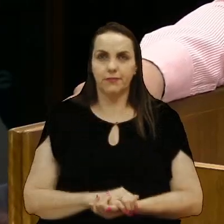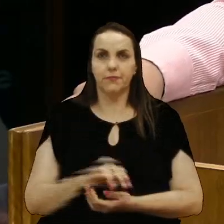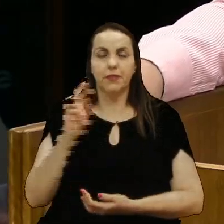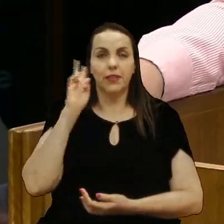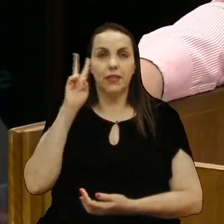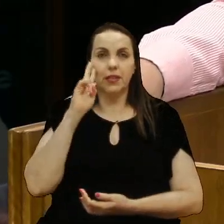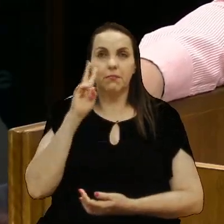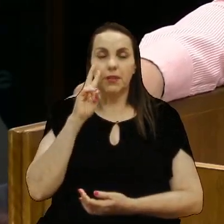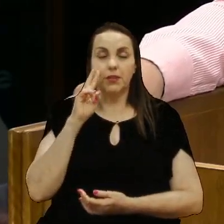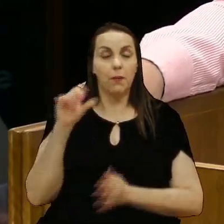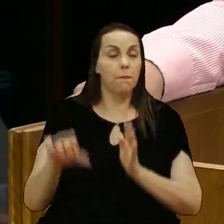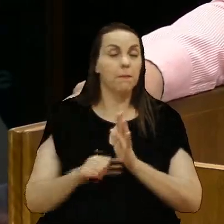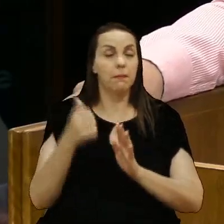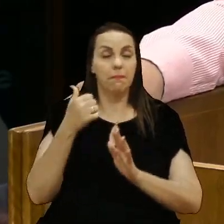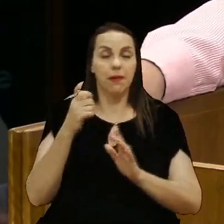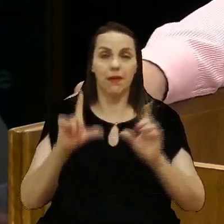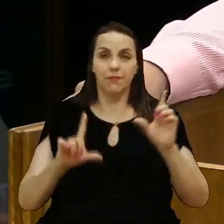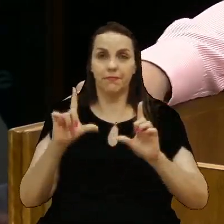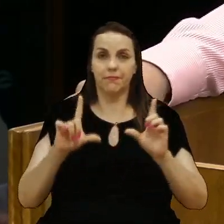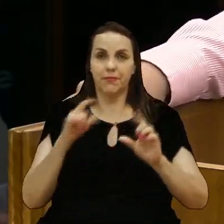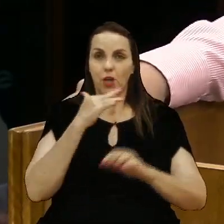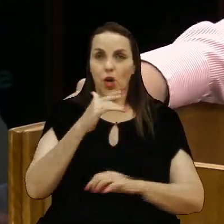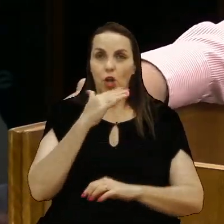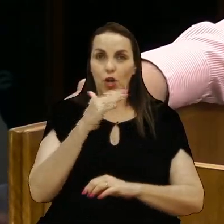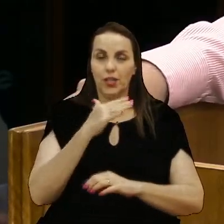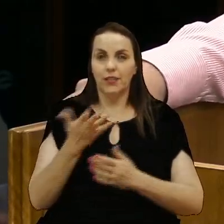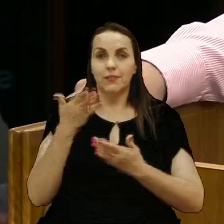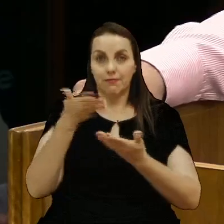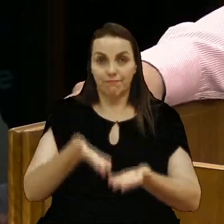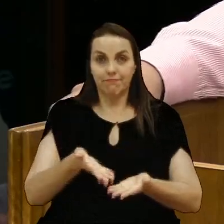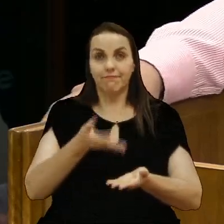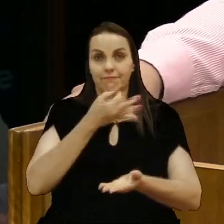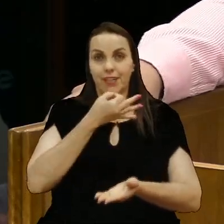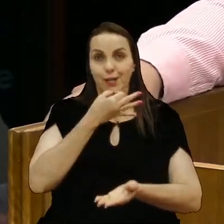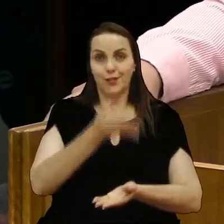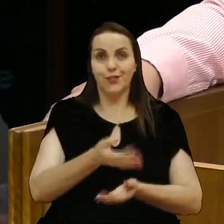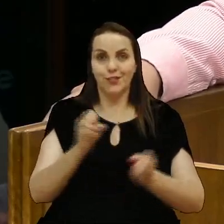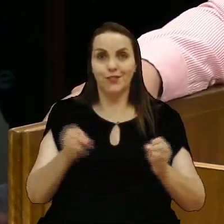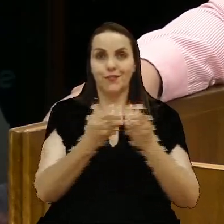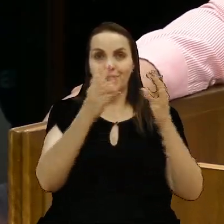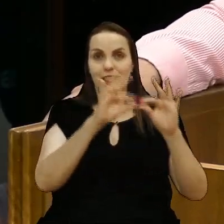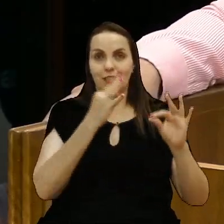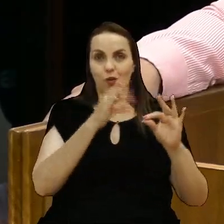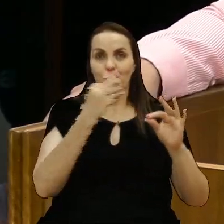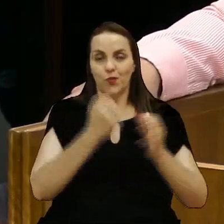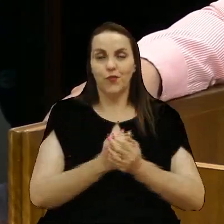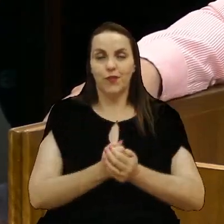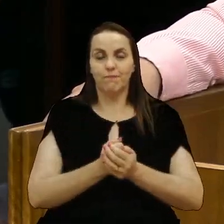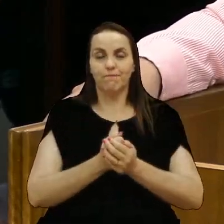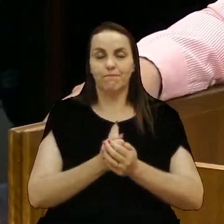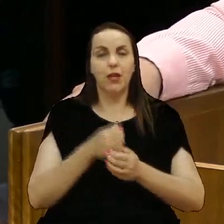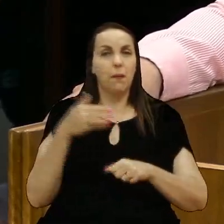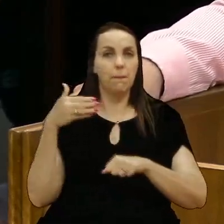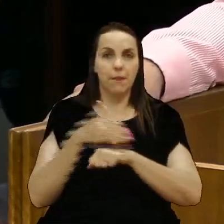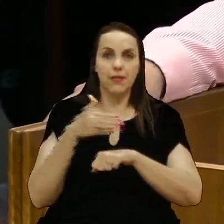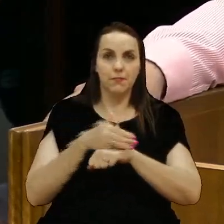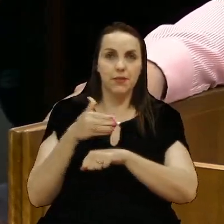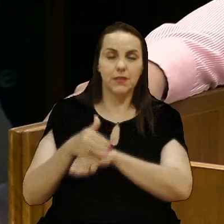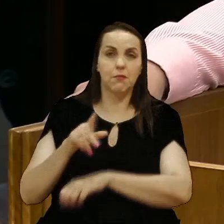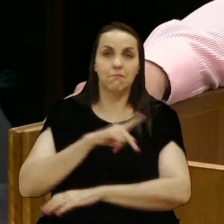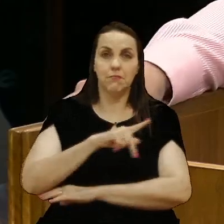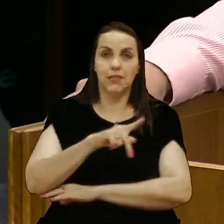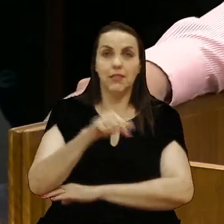primeira transmissão a cores da TV aberta do Brasil foi aqui na Festa da Uva, e grande parte dos presidentes da República